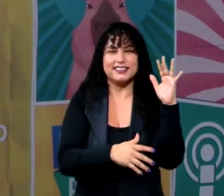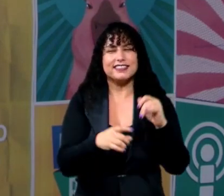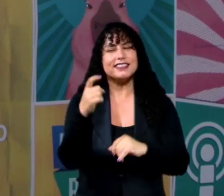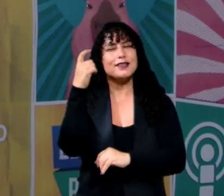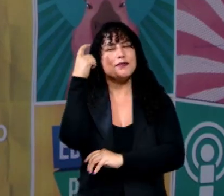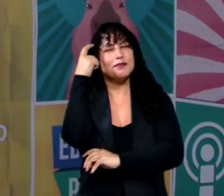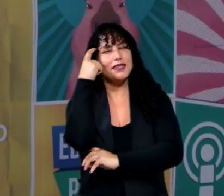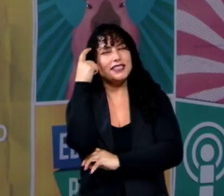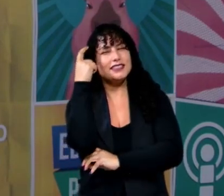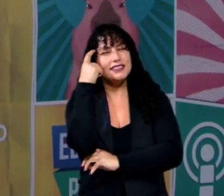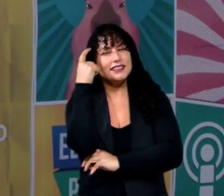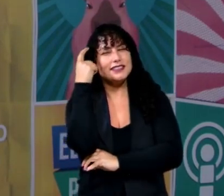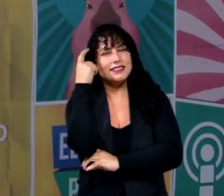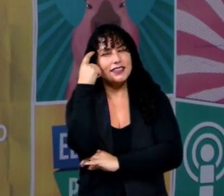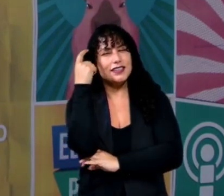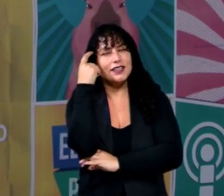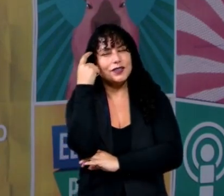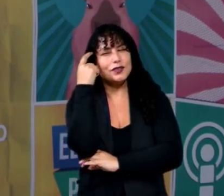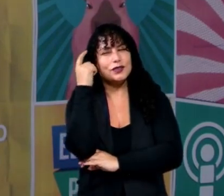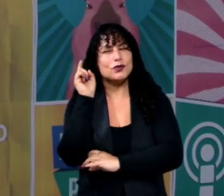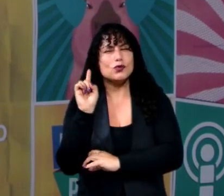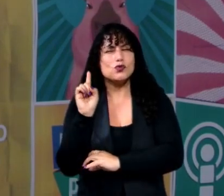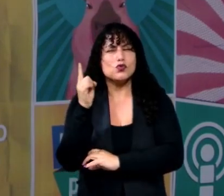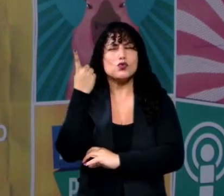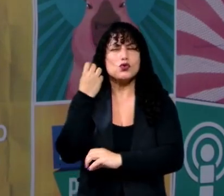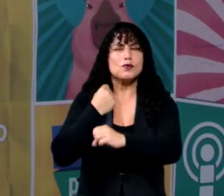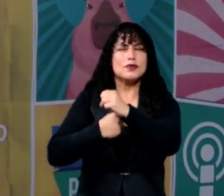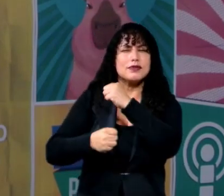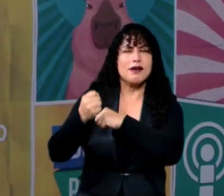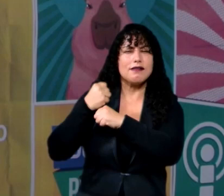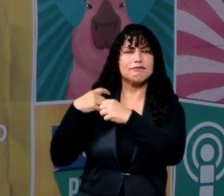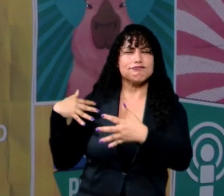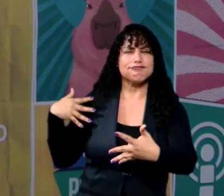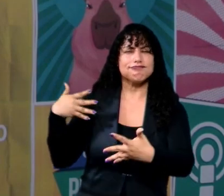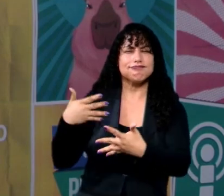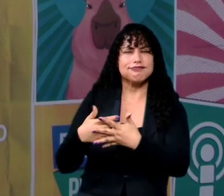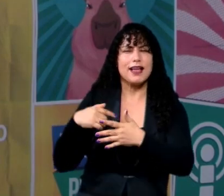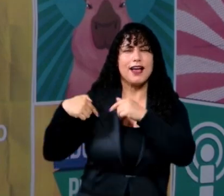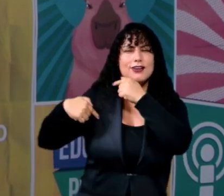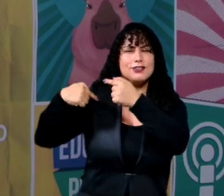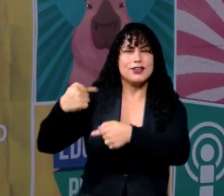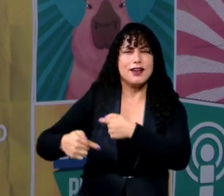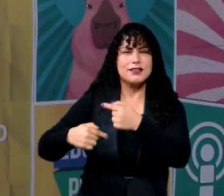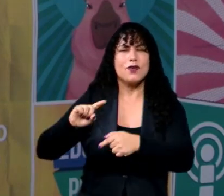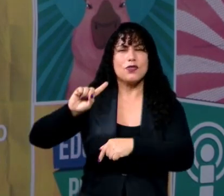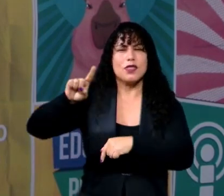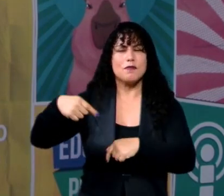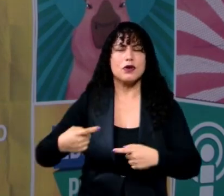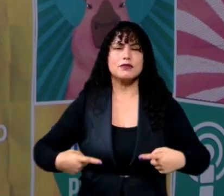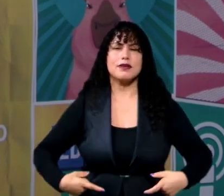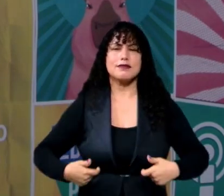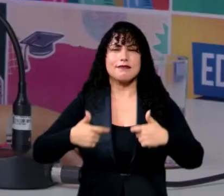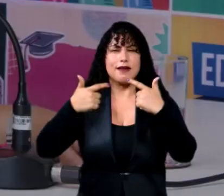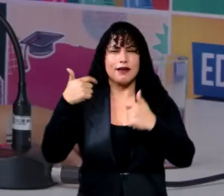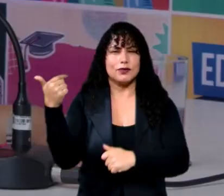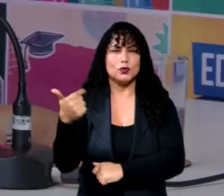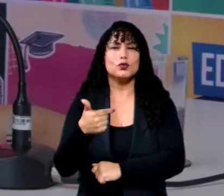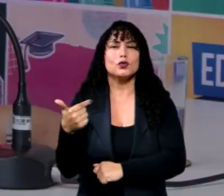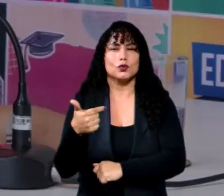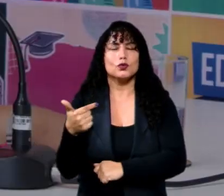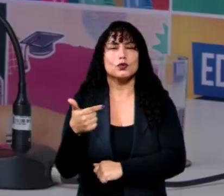Pensando que nos últimos anos, a nossa geração pós-guerra, pós a Segunda Guerra